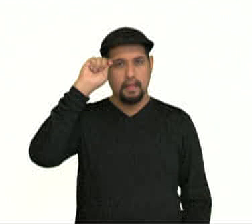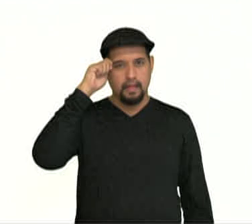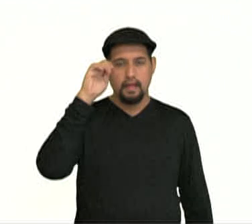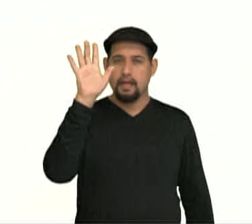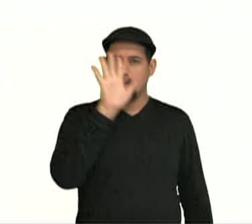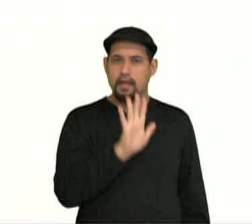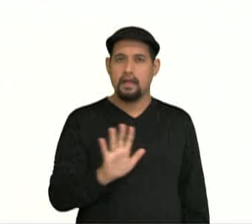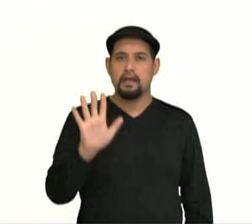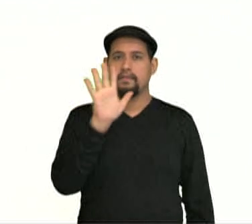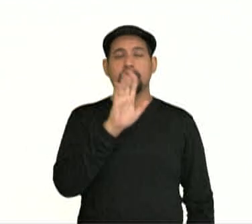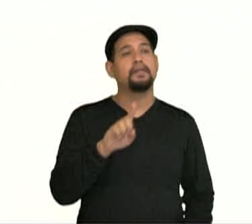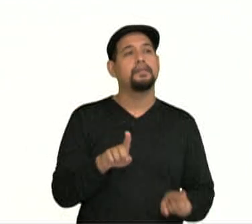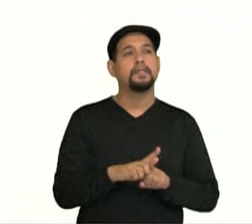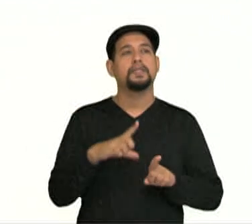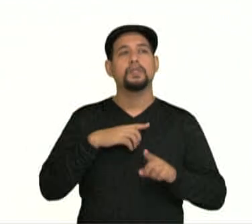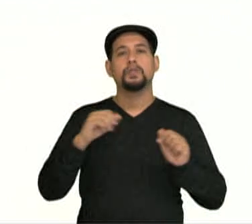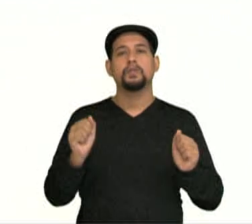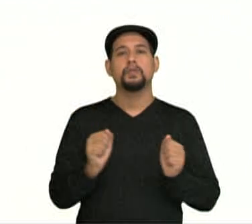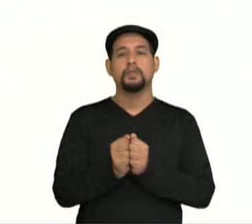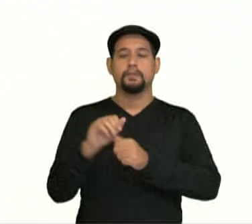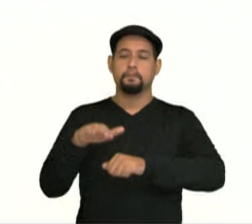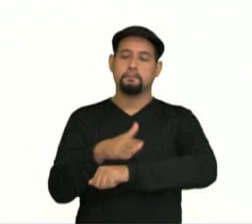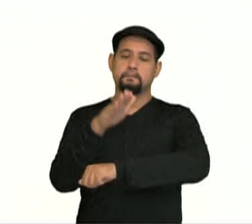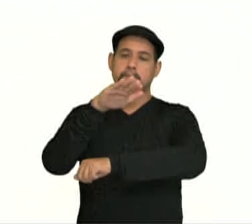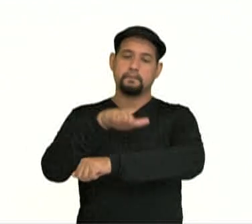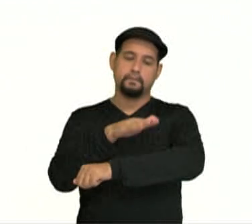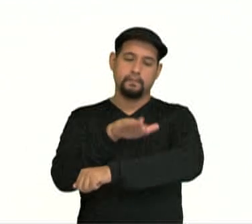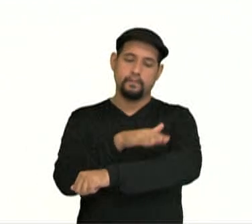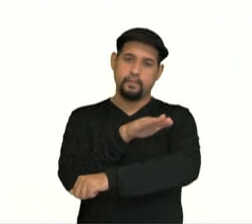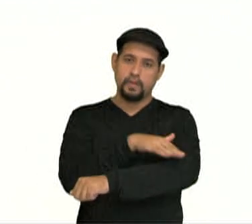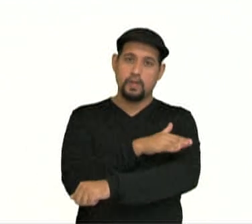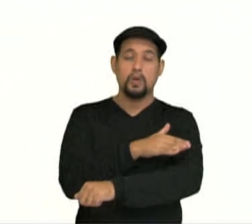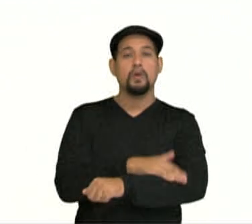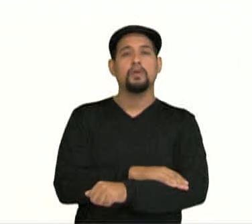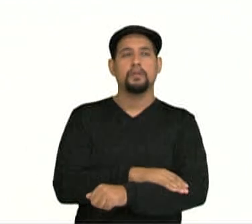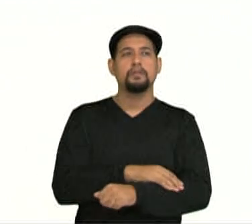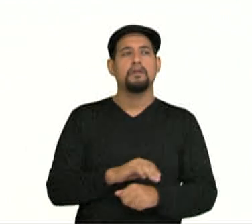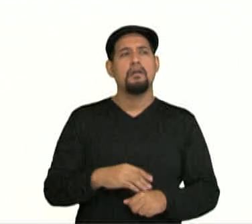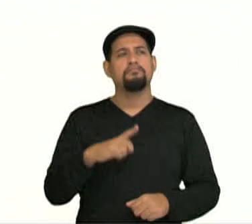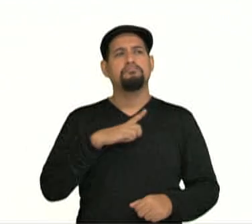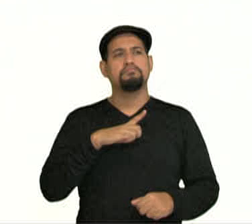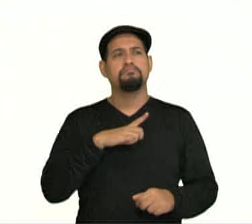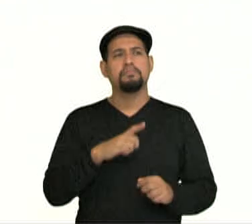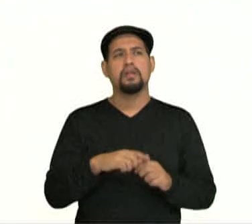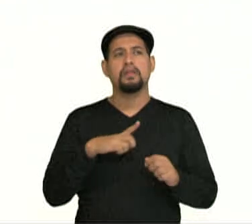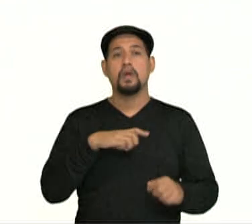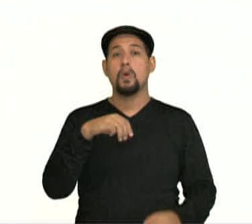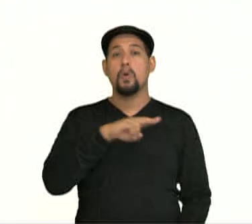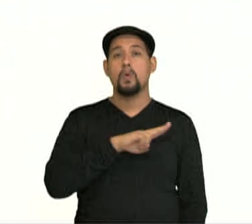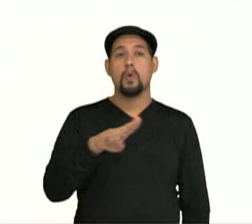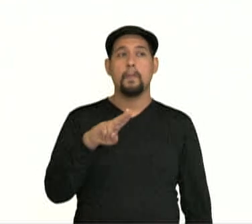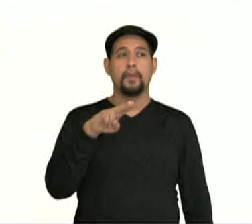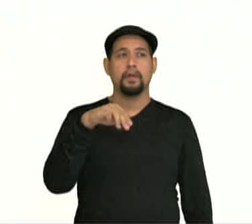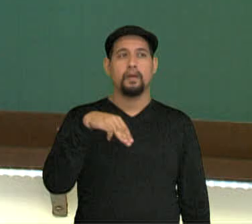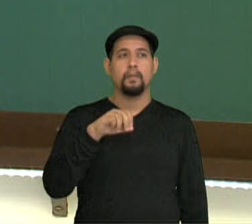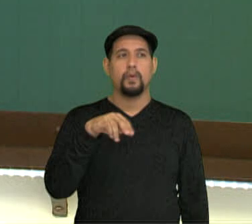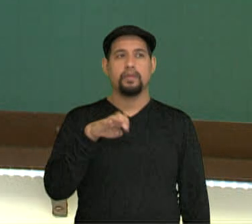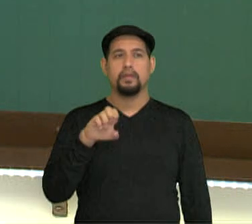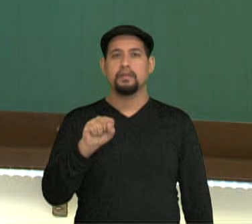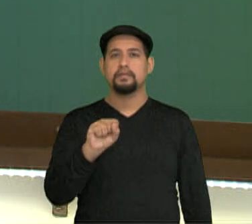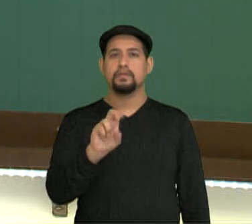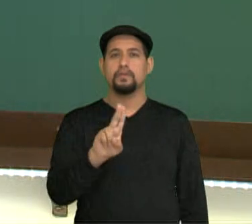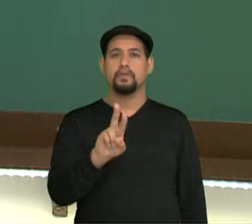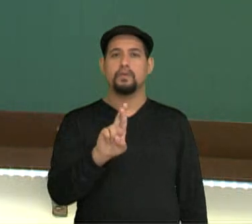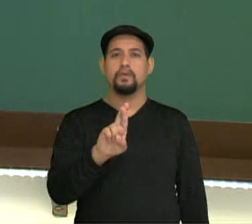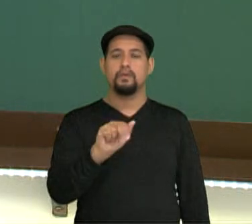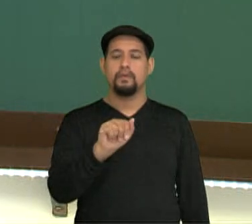aqui bem no meio o conjunto de montanhas chamado de Montes Urais. Esse conjunto de montanha Montes Urais, eles são